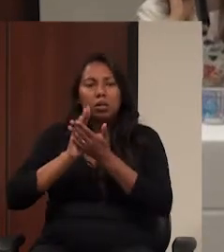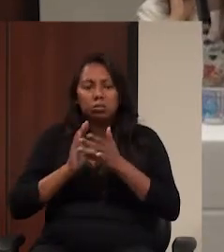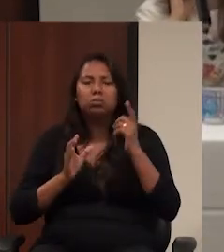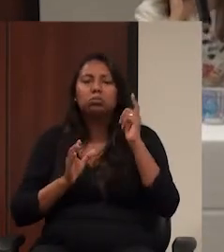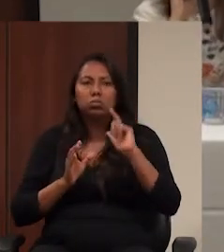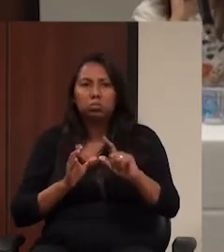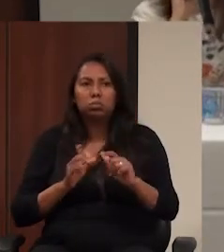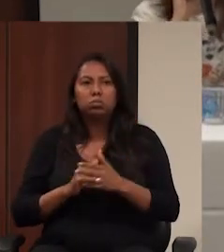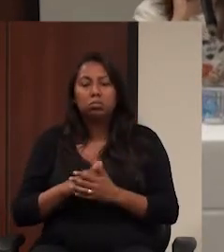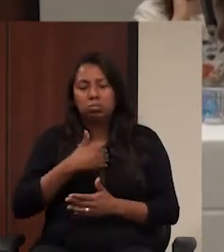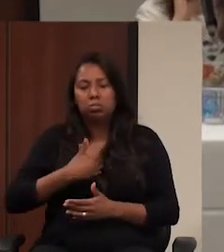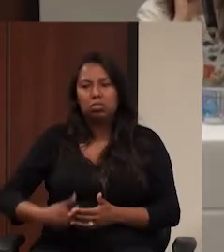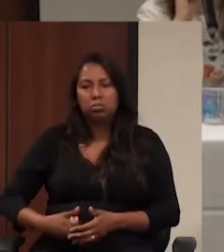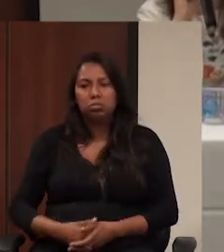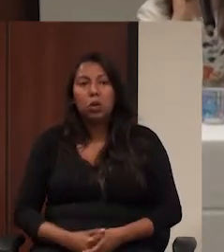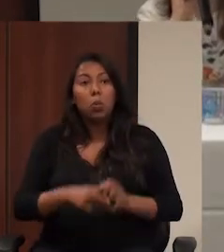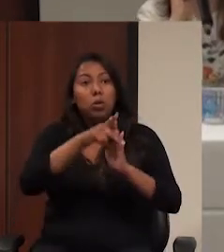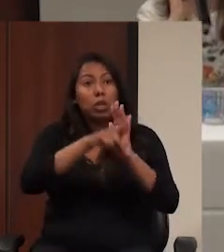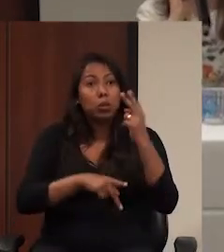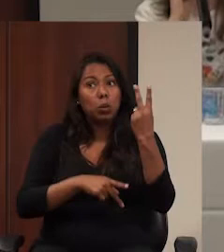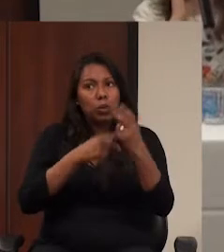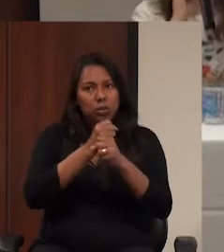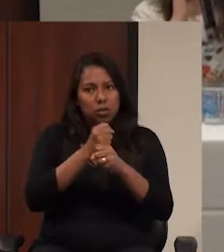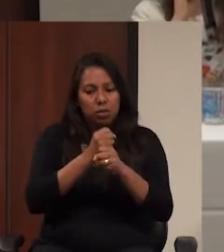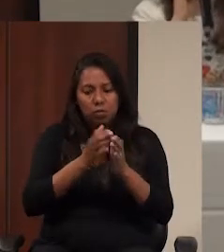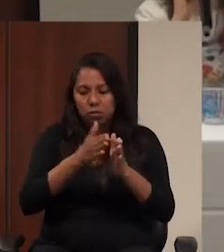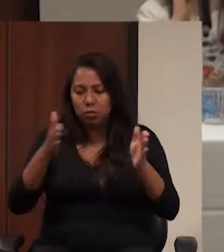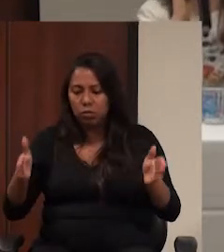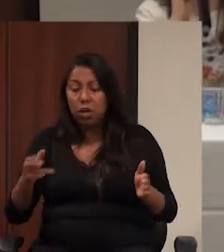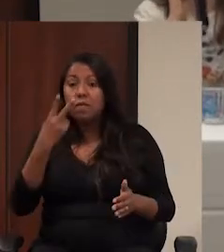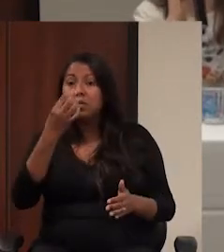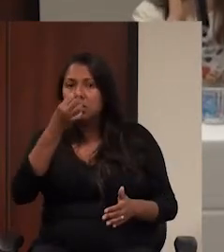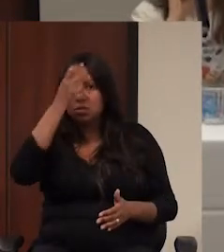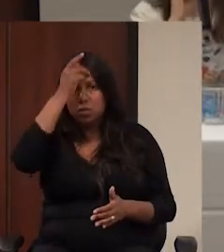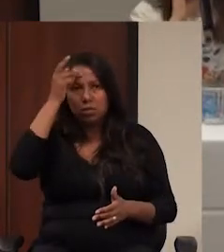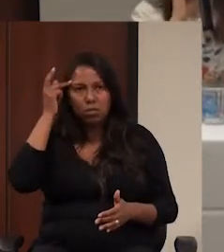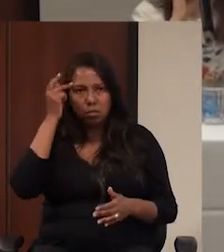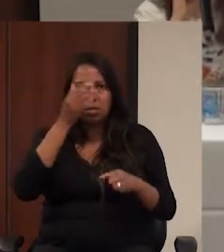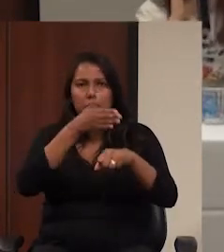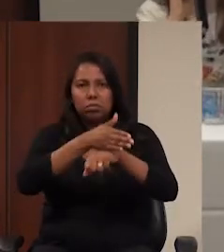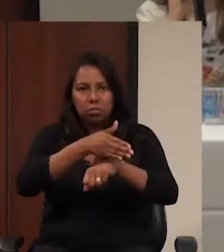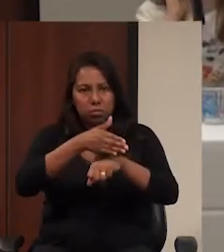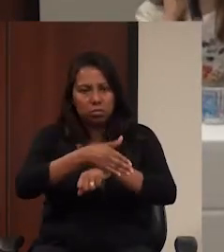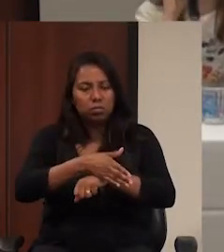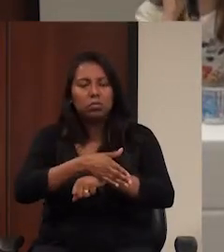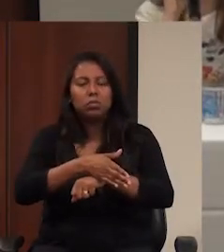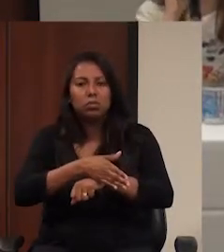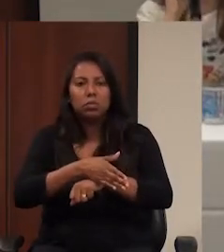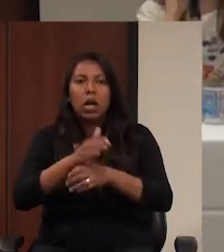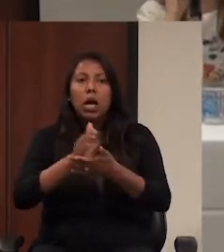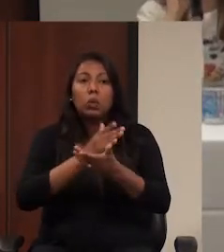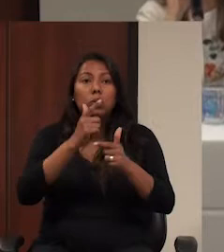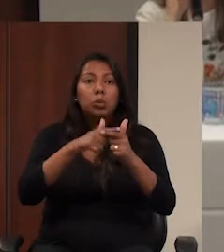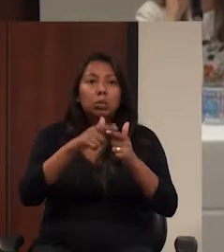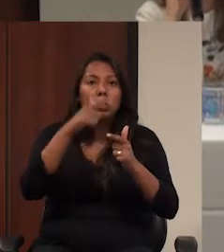específico, um projeto de 2 anos sobre tomada de decisão apoiada. Foram 26 pessoas que participaram do piloto, pessoas com lesões